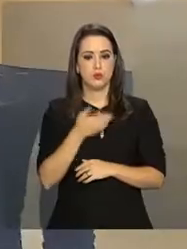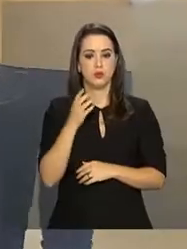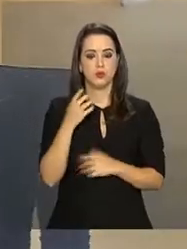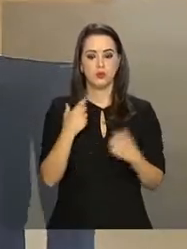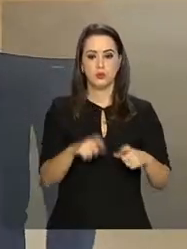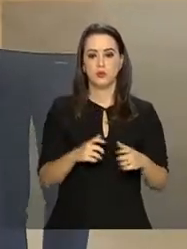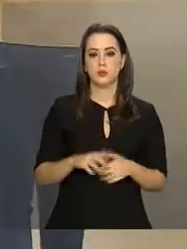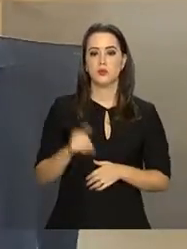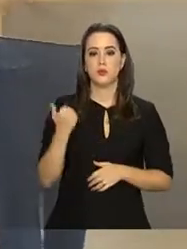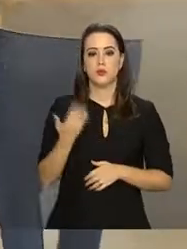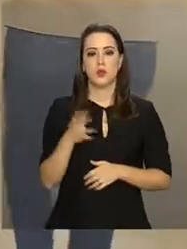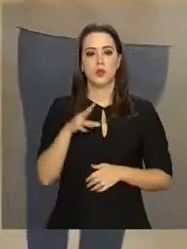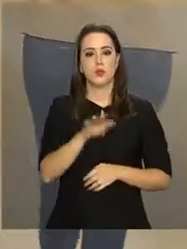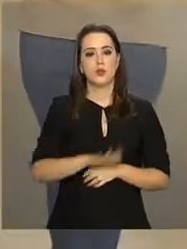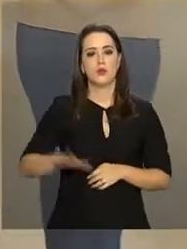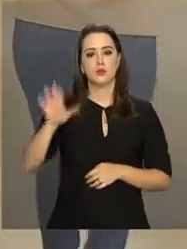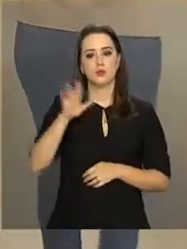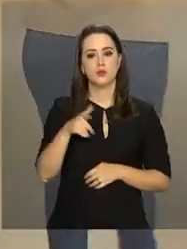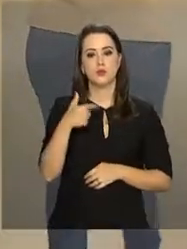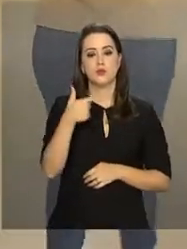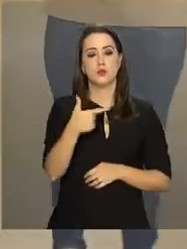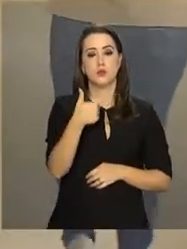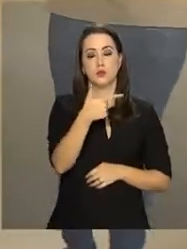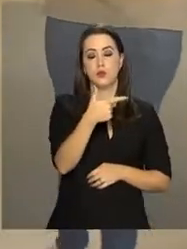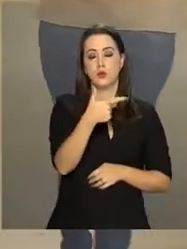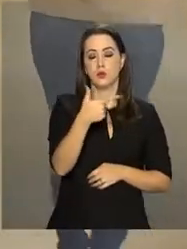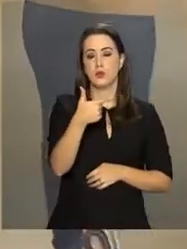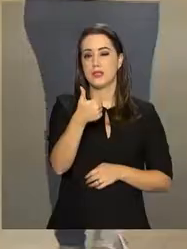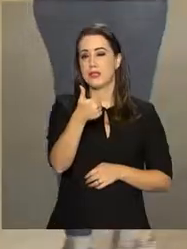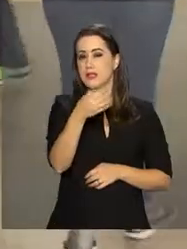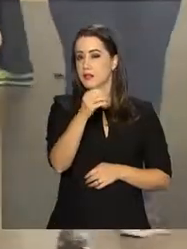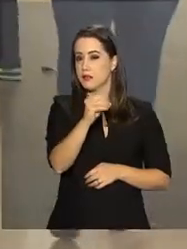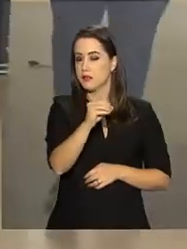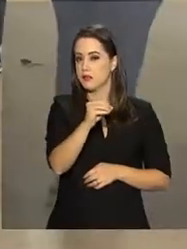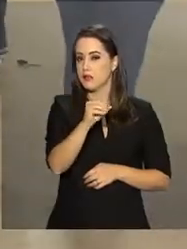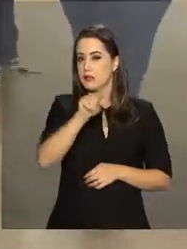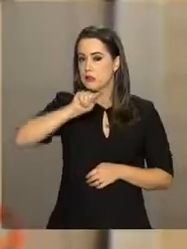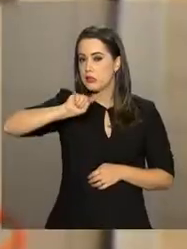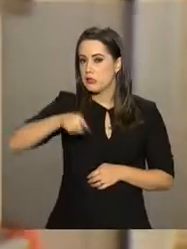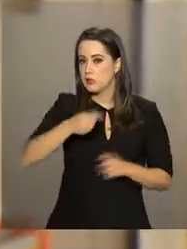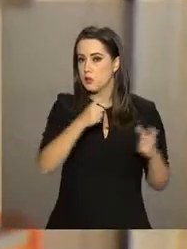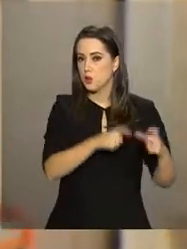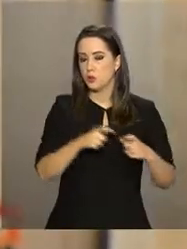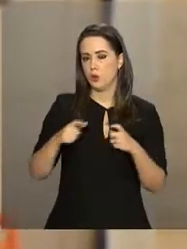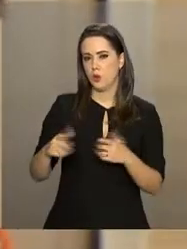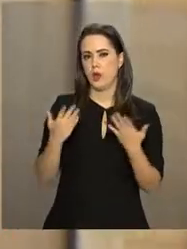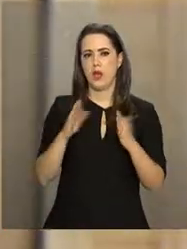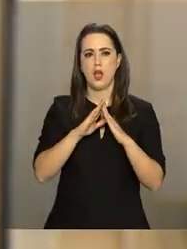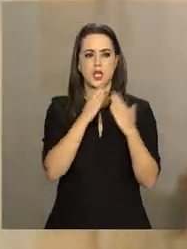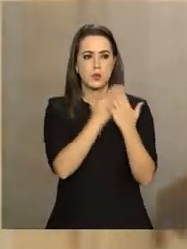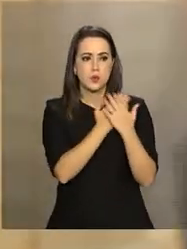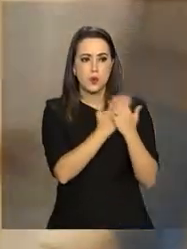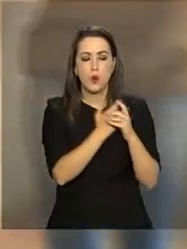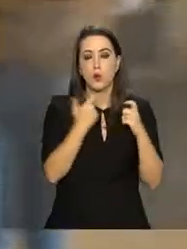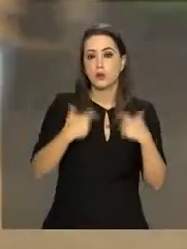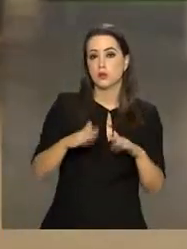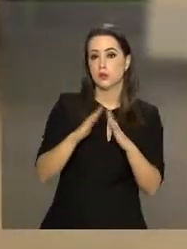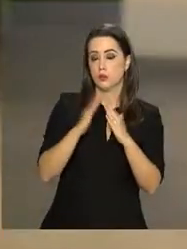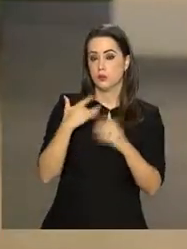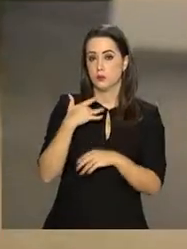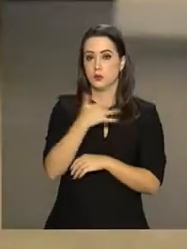loco em todo o país 210 mil unidades públicas e privadas entre escolas e centros de saúde